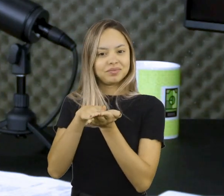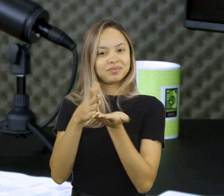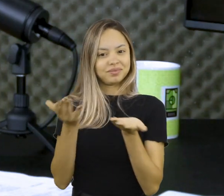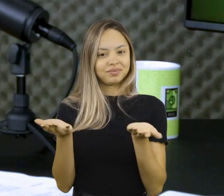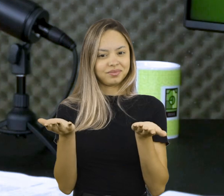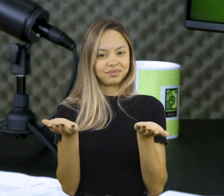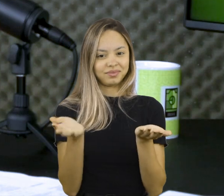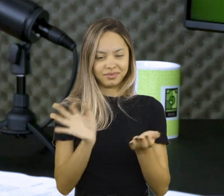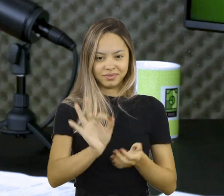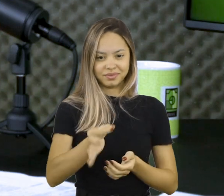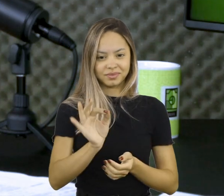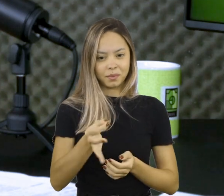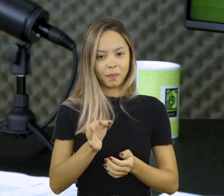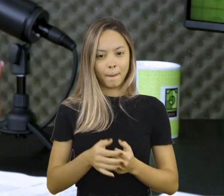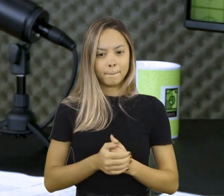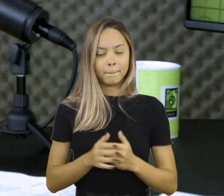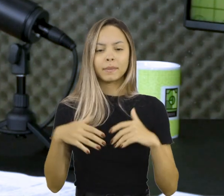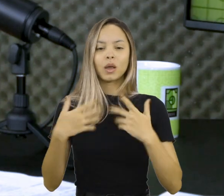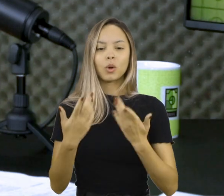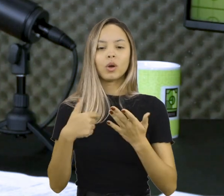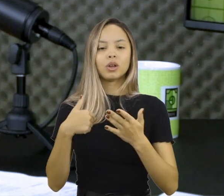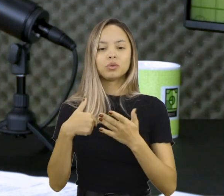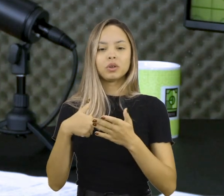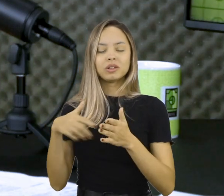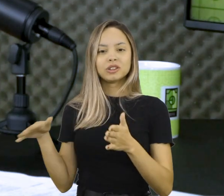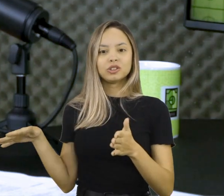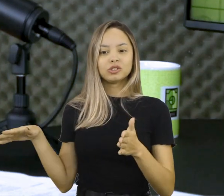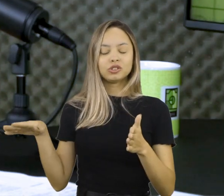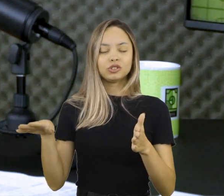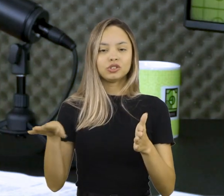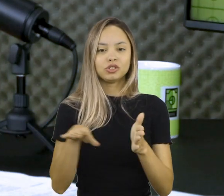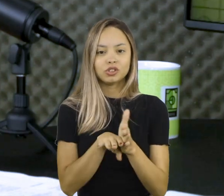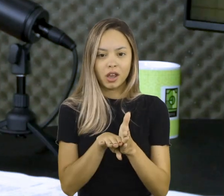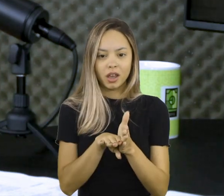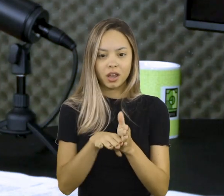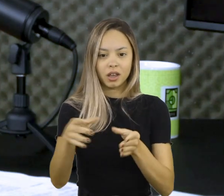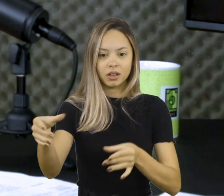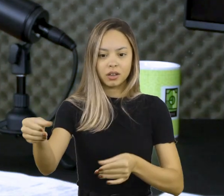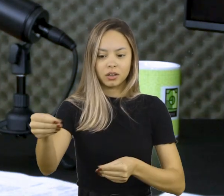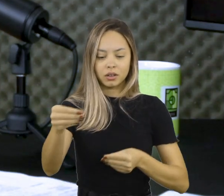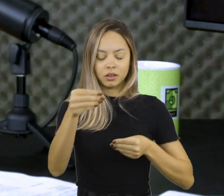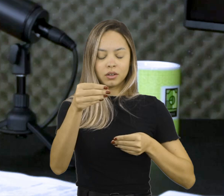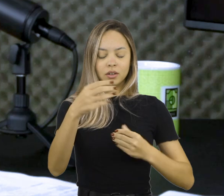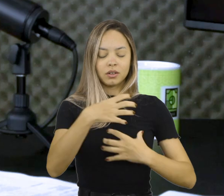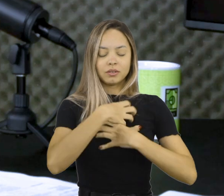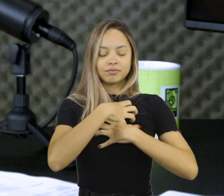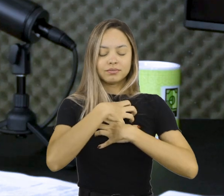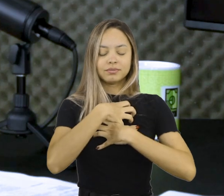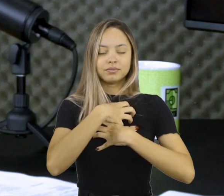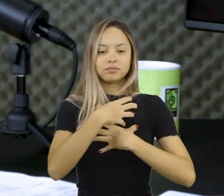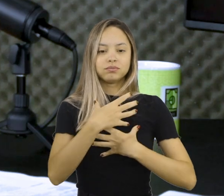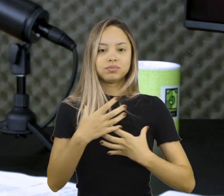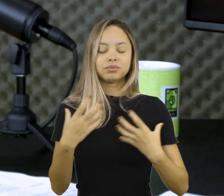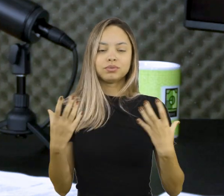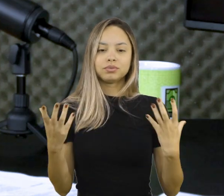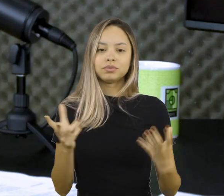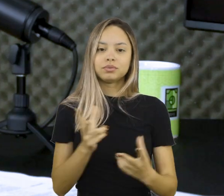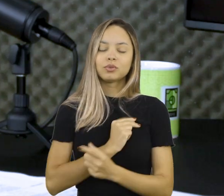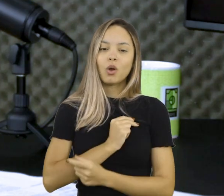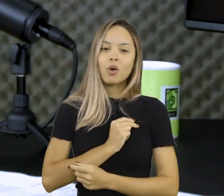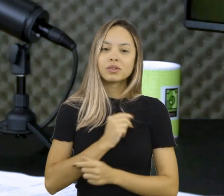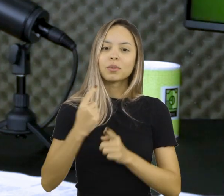cobrança Nossa E aí quando eu chegou esse esse esse cardápio eu eu me encantei porque acessibilidade é